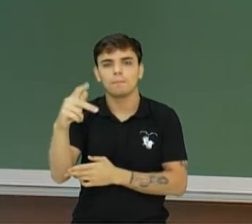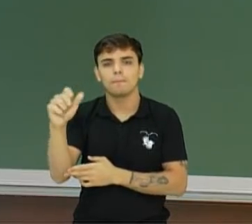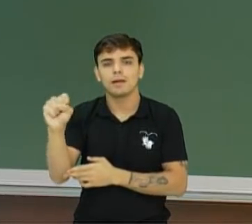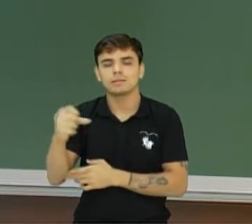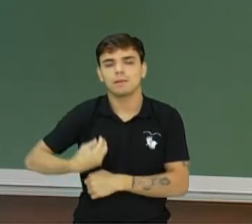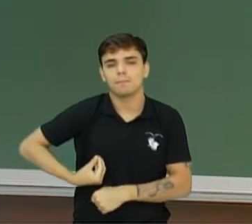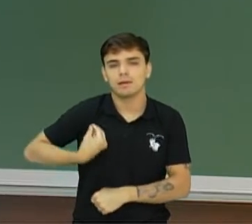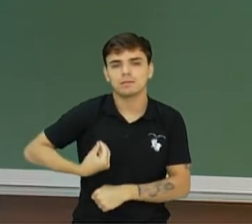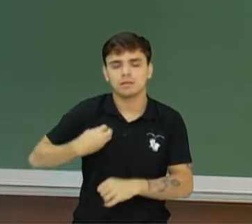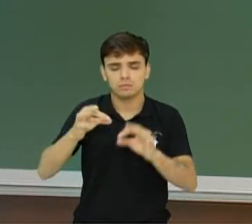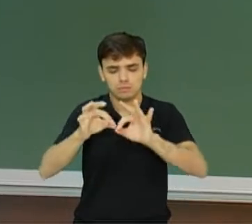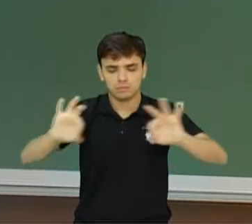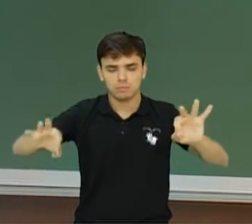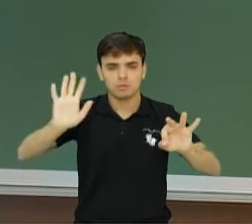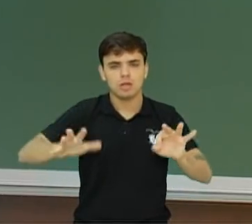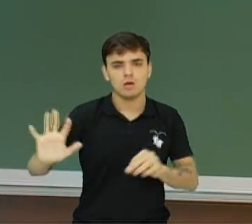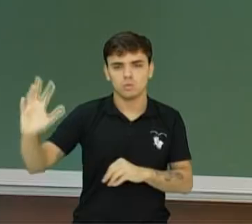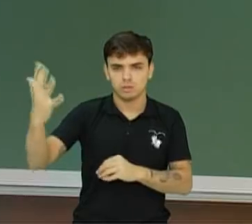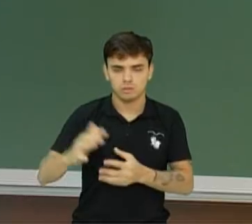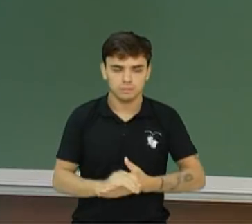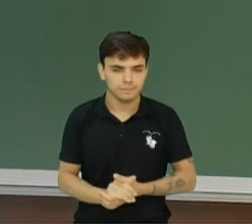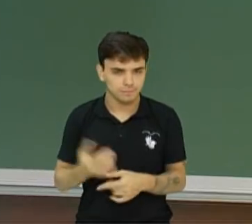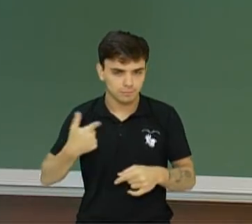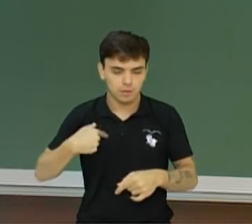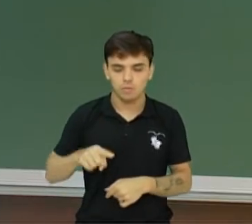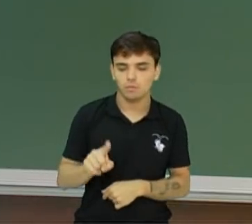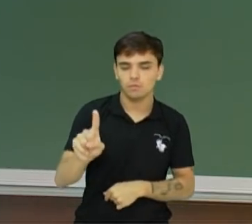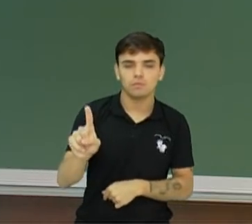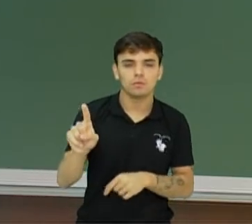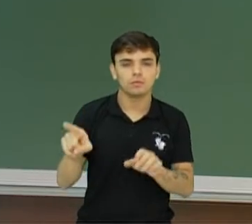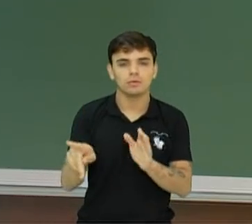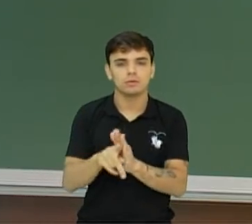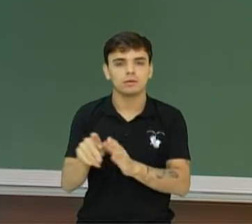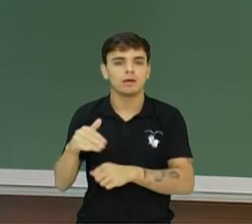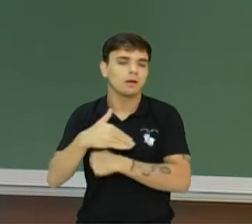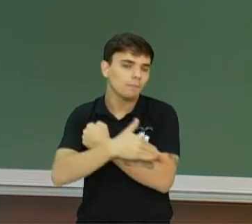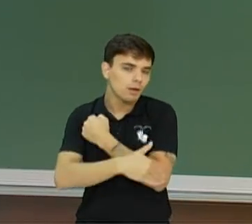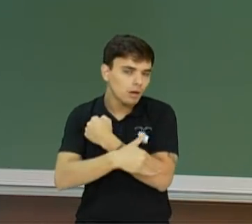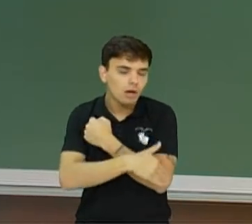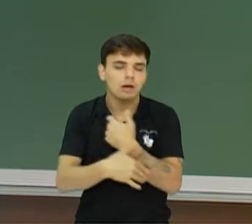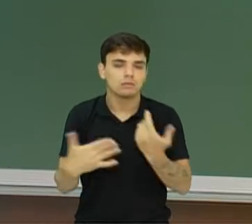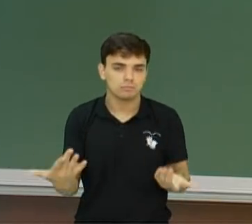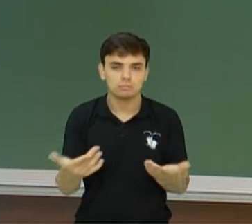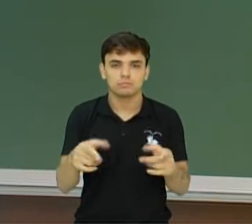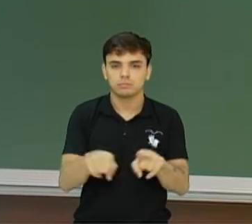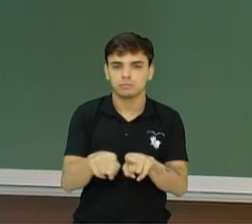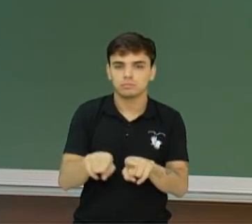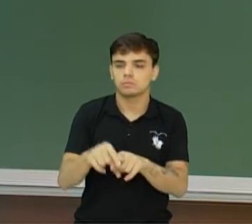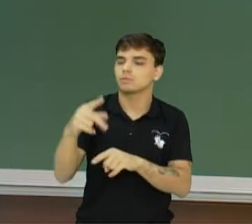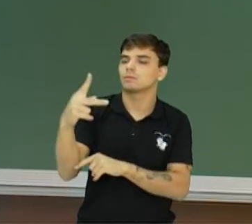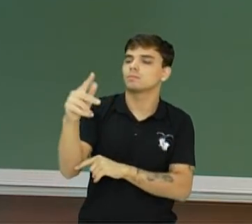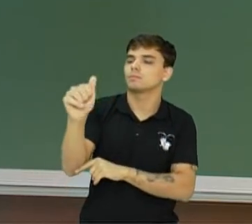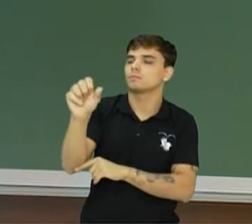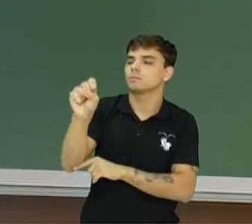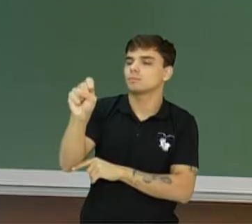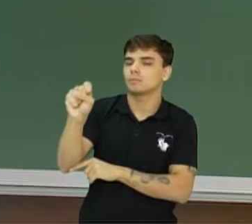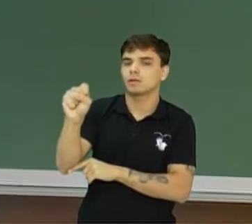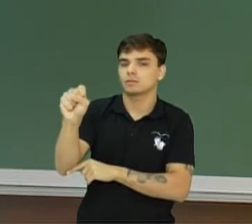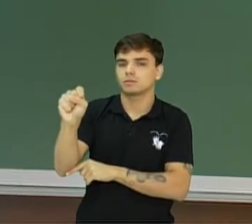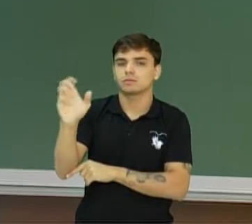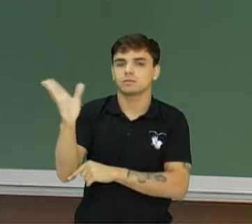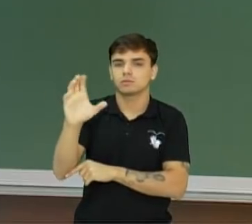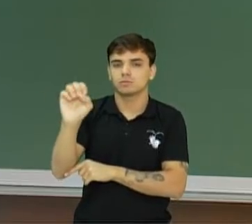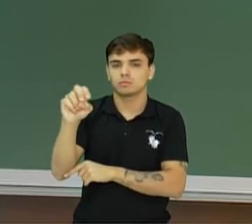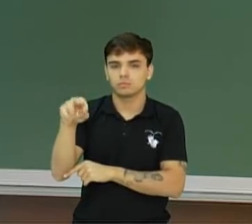aquilo que aconteceu. Então, eu fui ao parque e assim por diante, certo? E o Past Continuous era algo